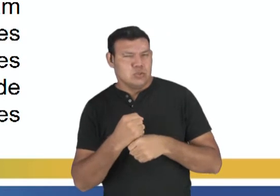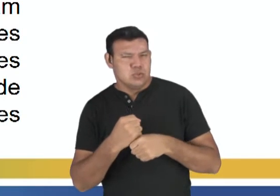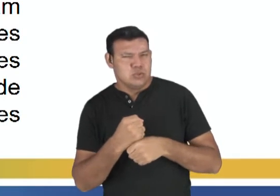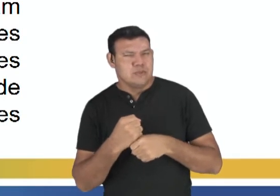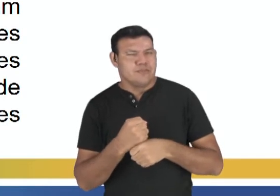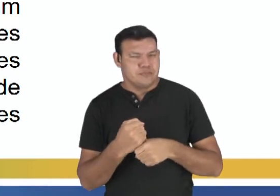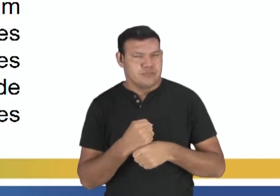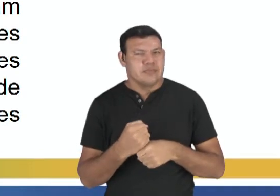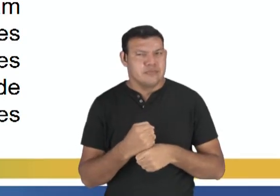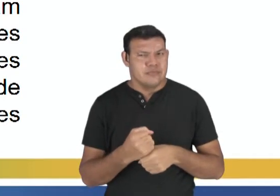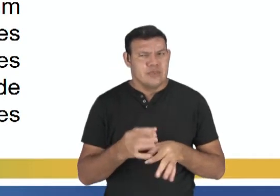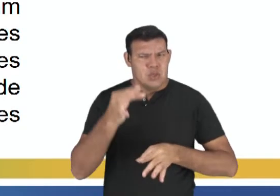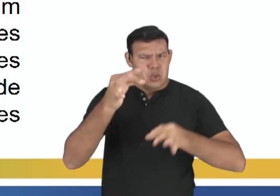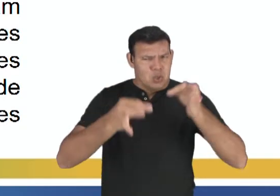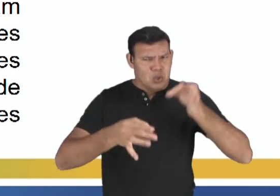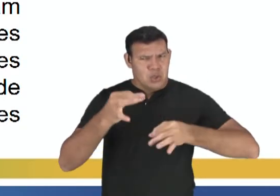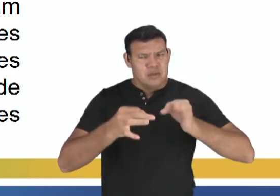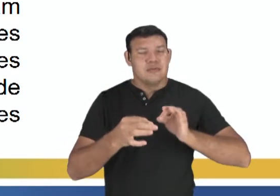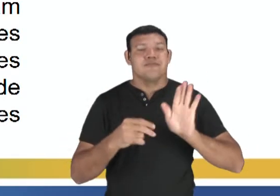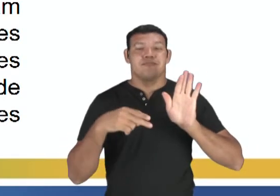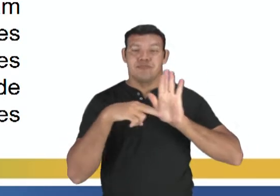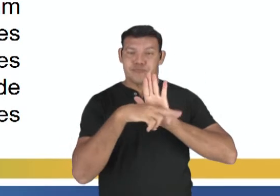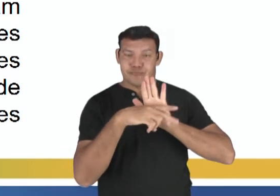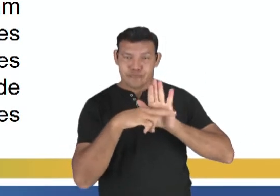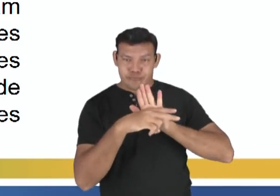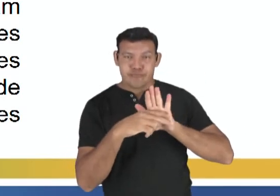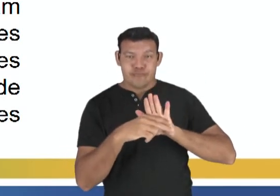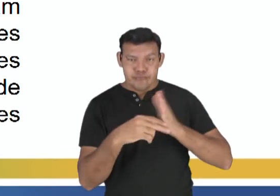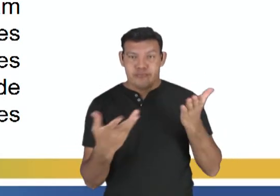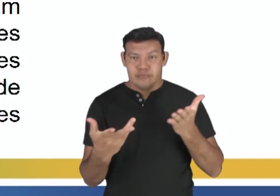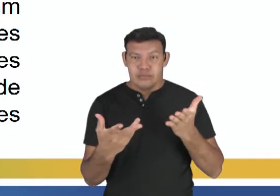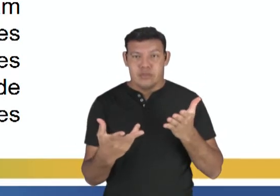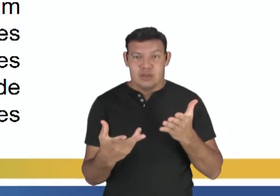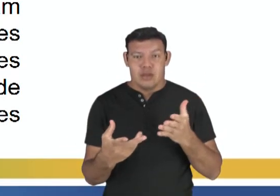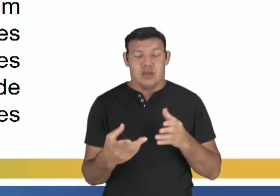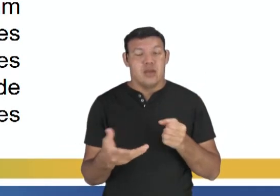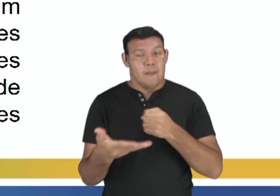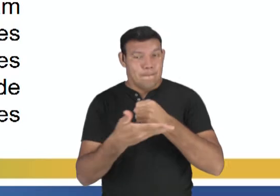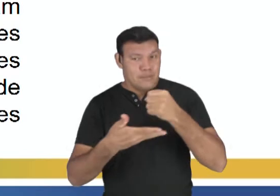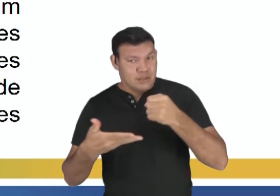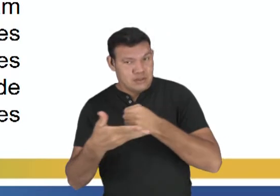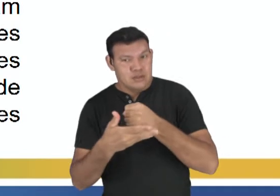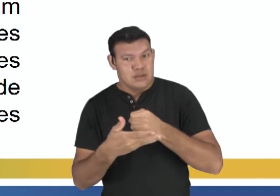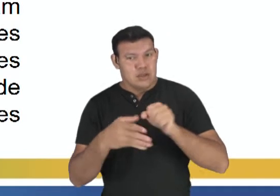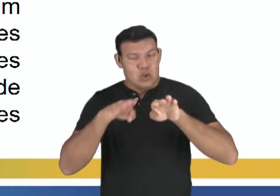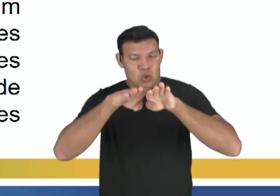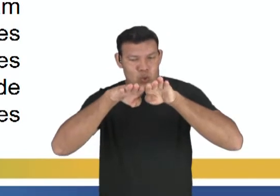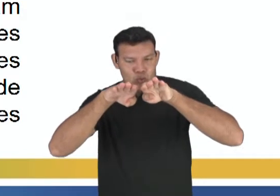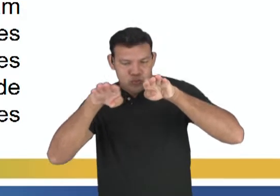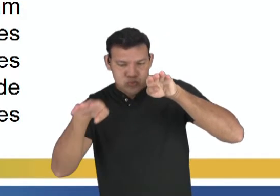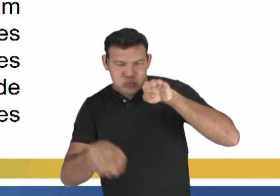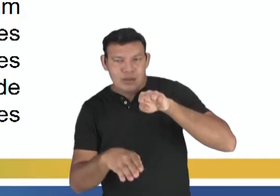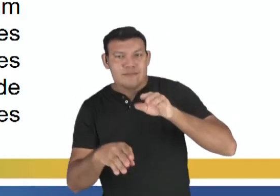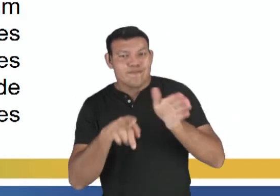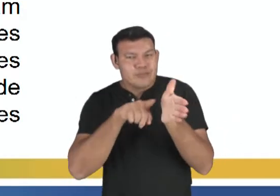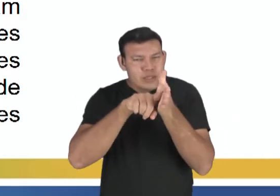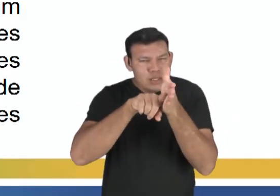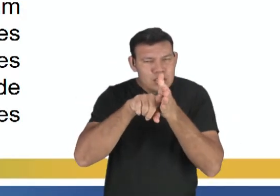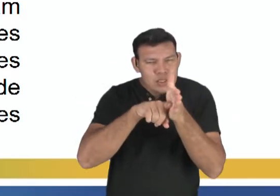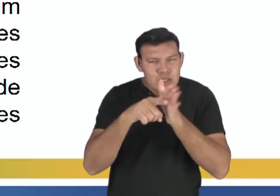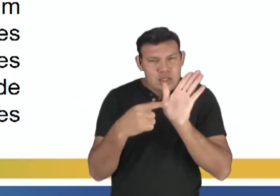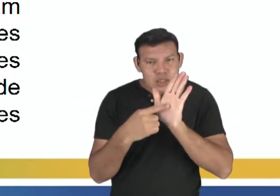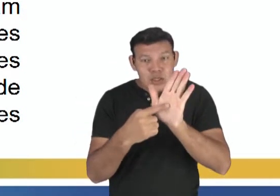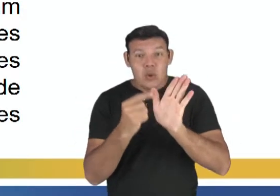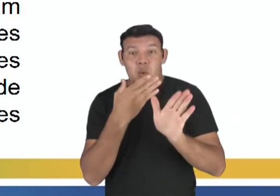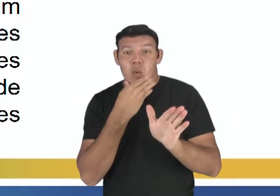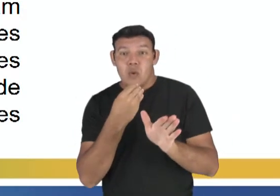tempo, houve até a justificativa biológica para fundamentar essa inferiorização. Pesquisas